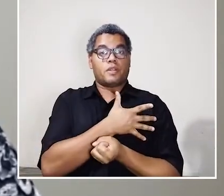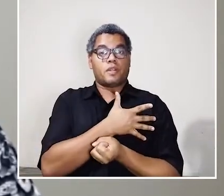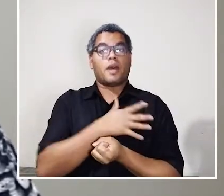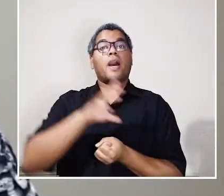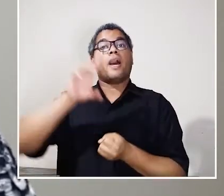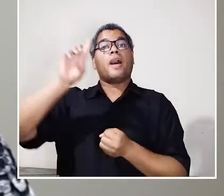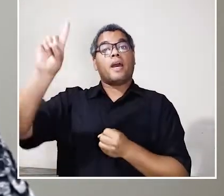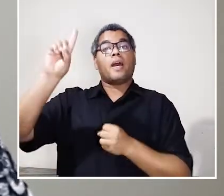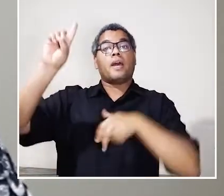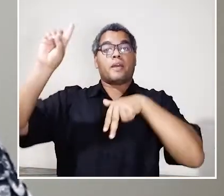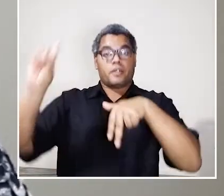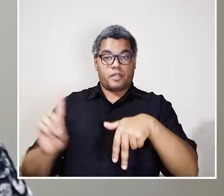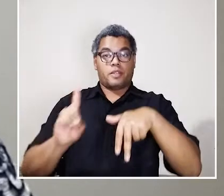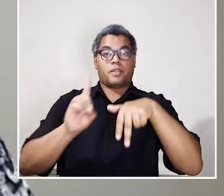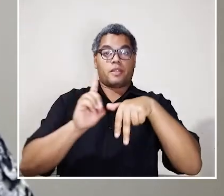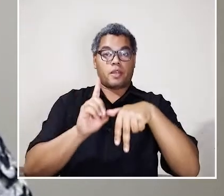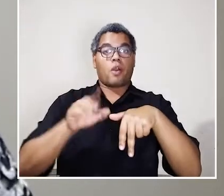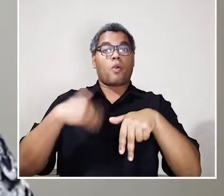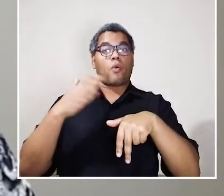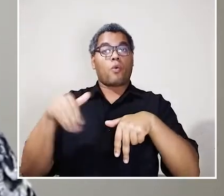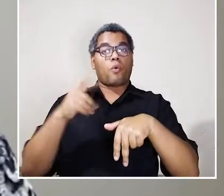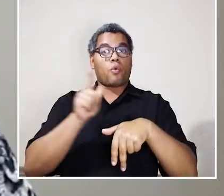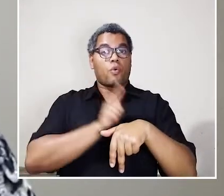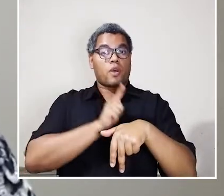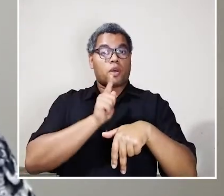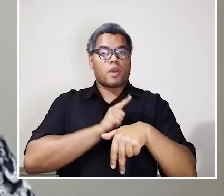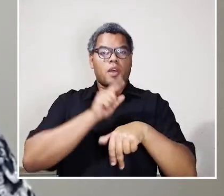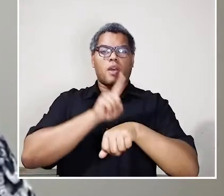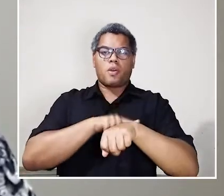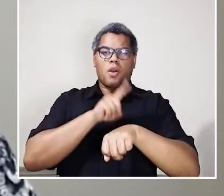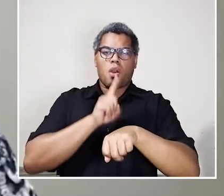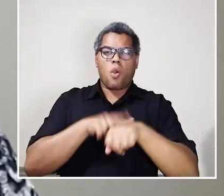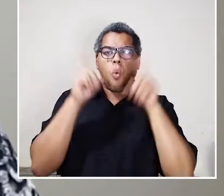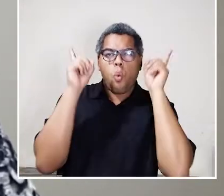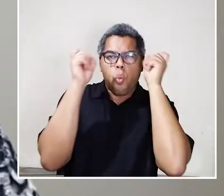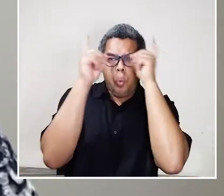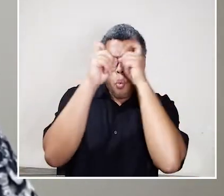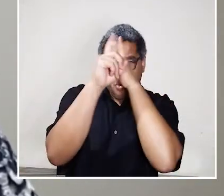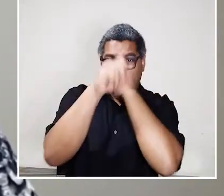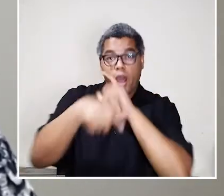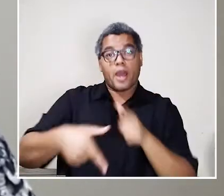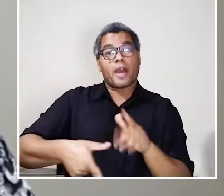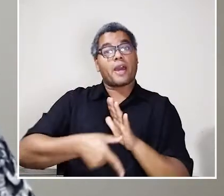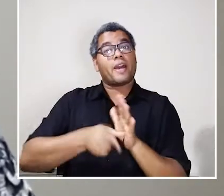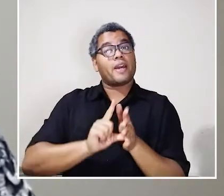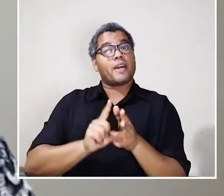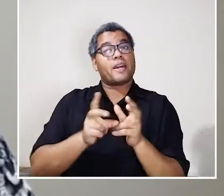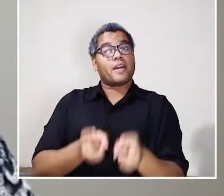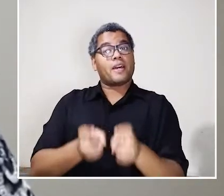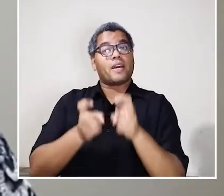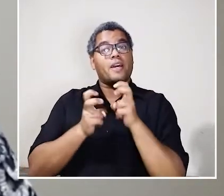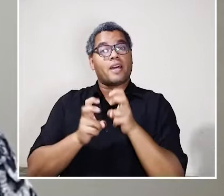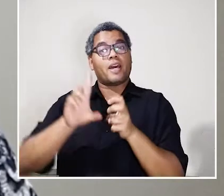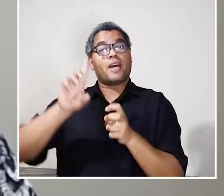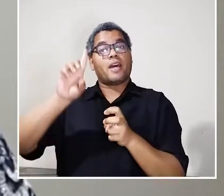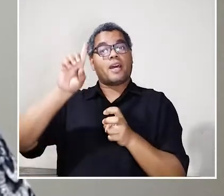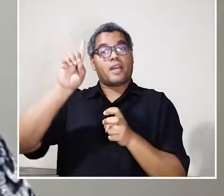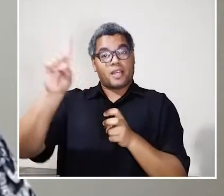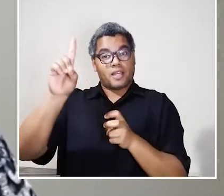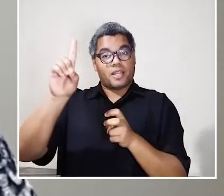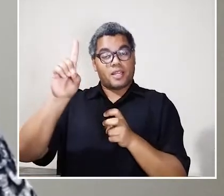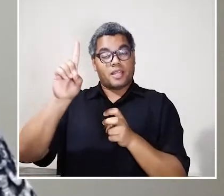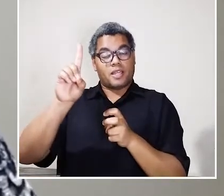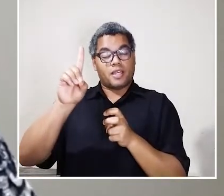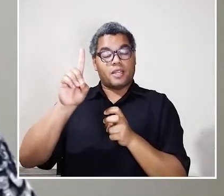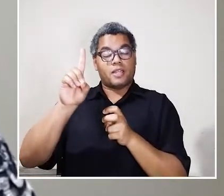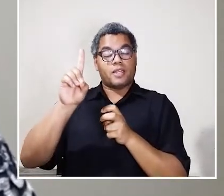restauração. Ele está ao nosso lado quando passamos momentos difíceis e, antes que percebamos, ele nos leva